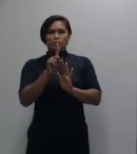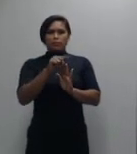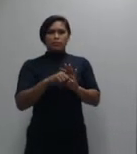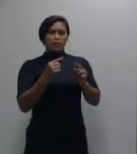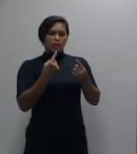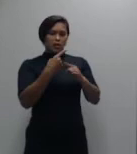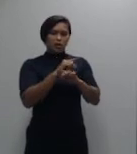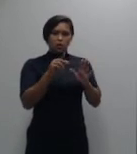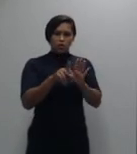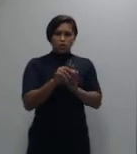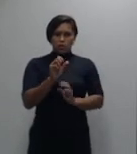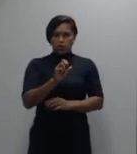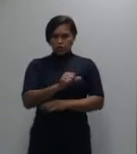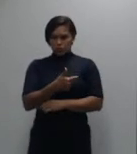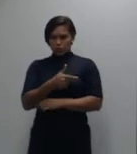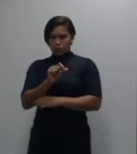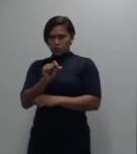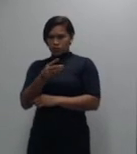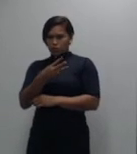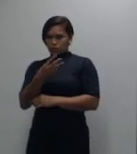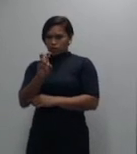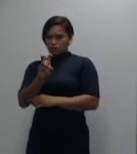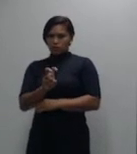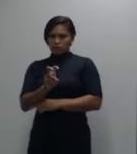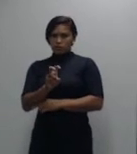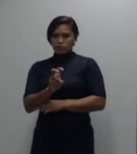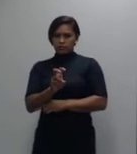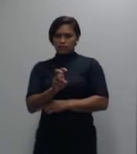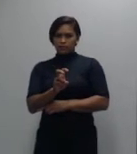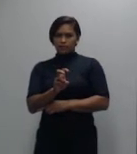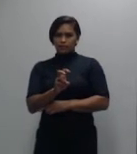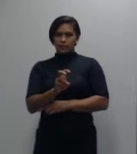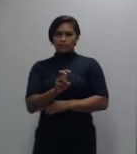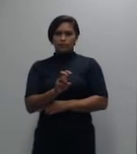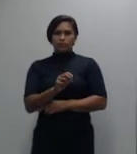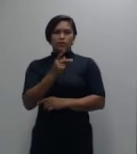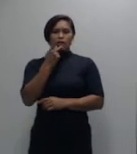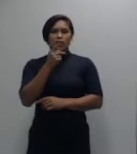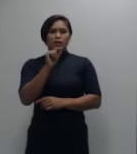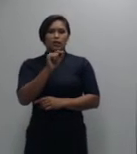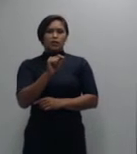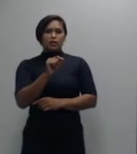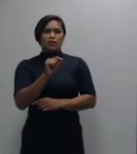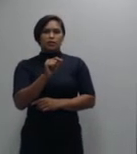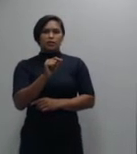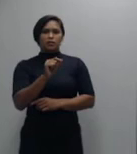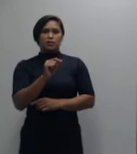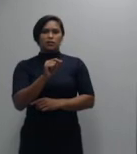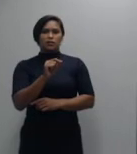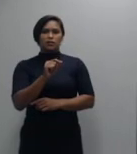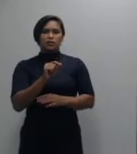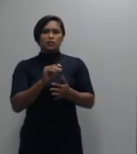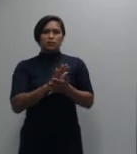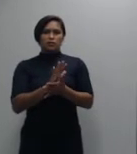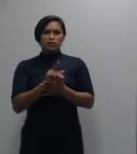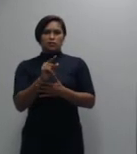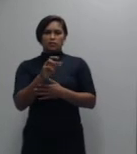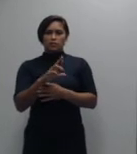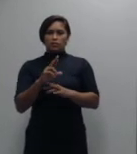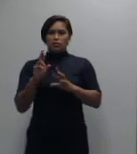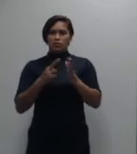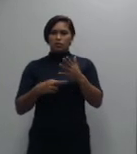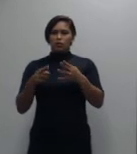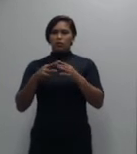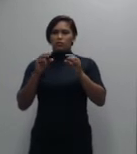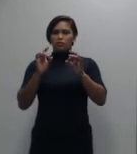25 30 35 É nesse nem parece que foi prover o recurso especial na